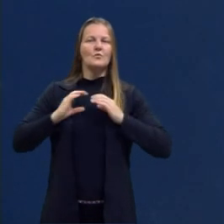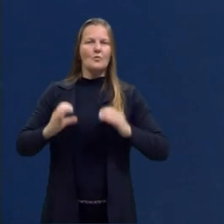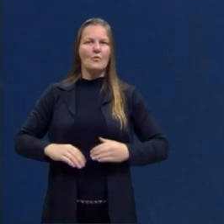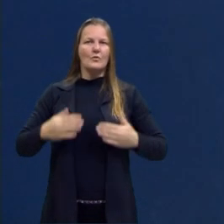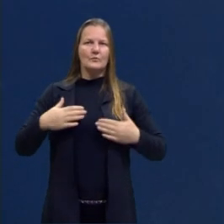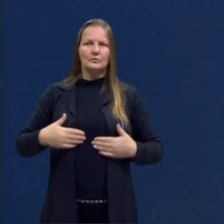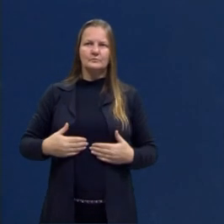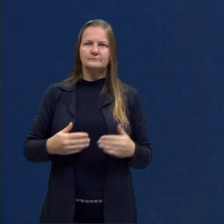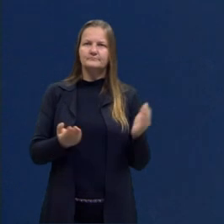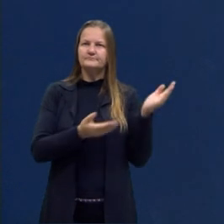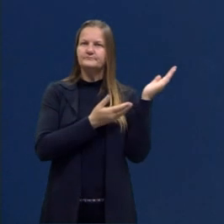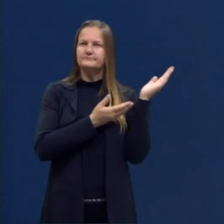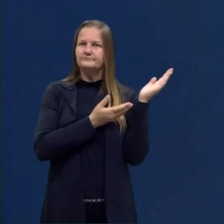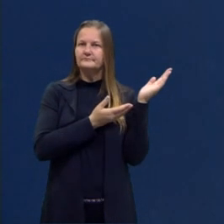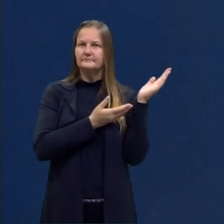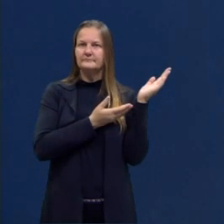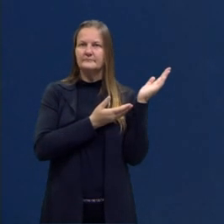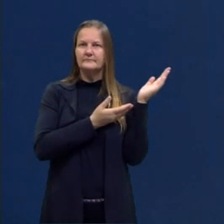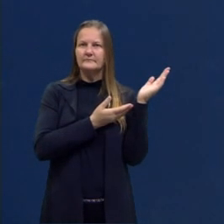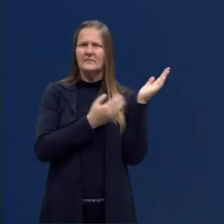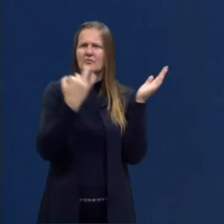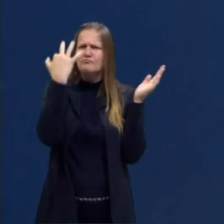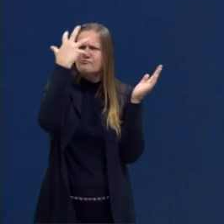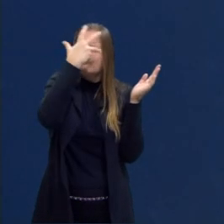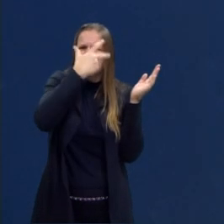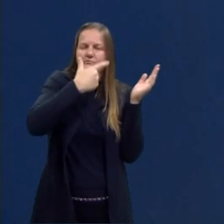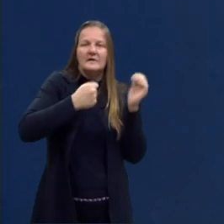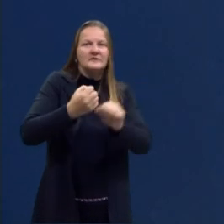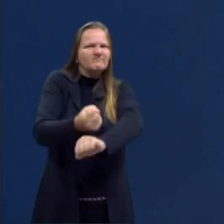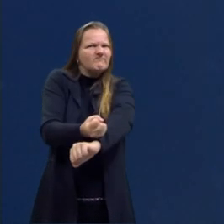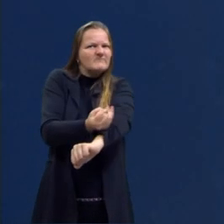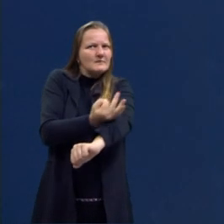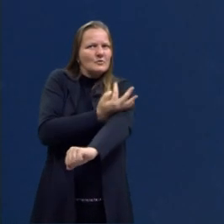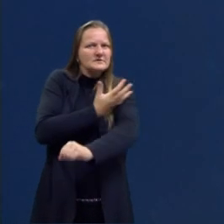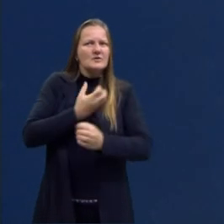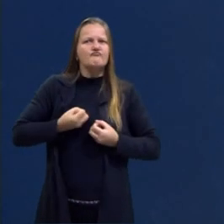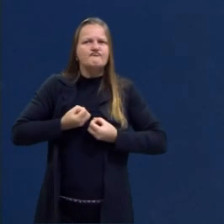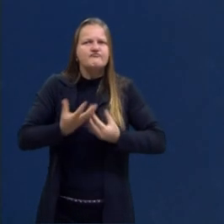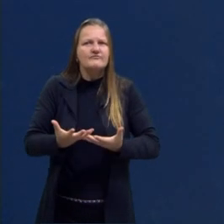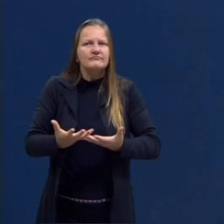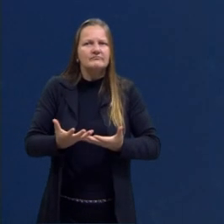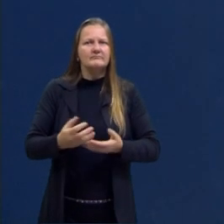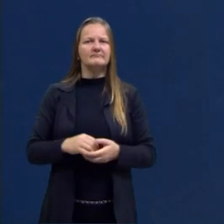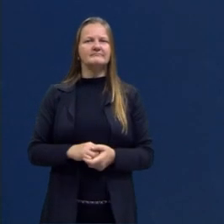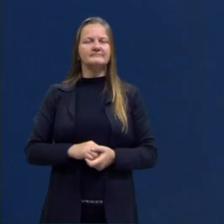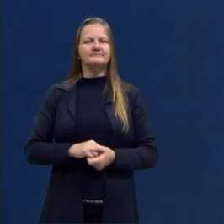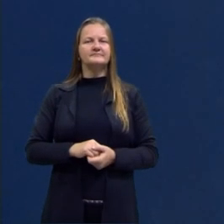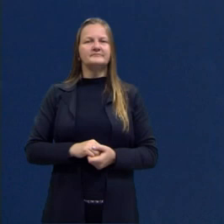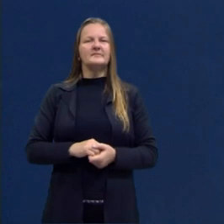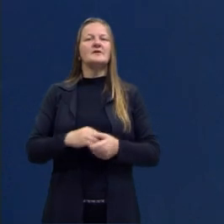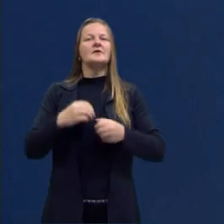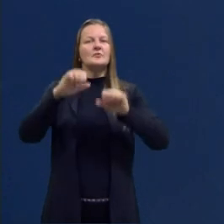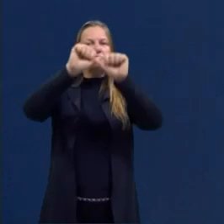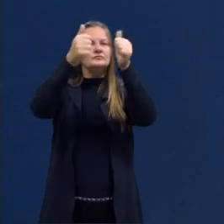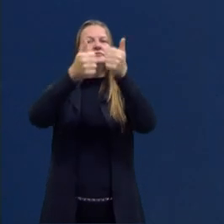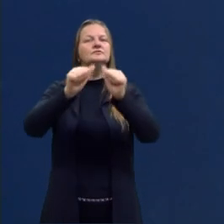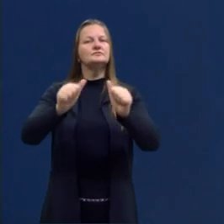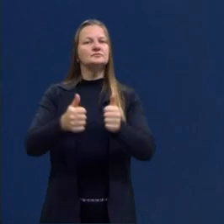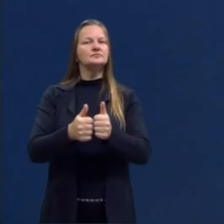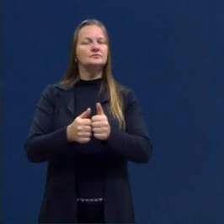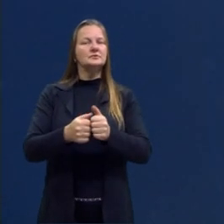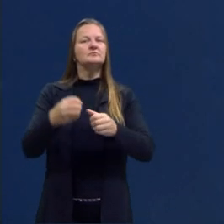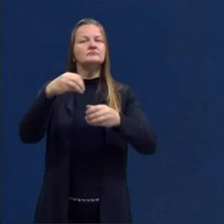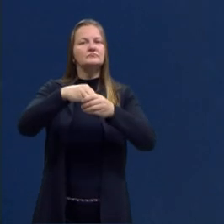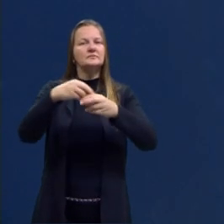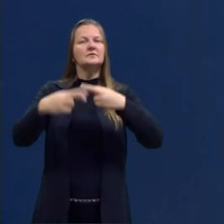nessa obra Pietá que é uma obra belíssima né cheia riquíssima cheia de detalhe e A escultura do Renascimento ela usa todos os